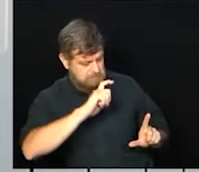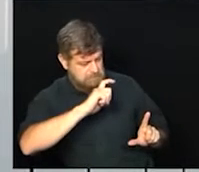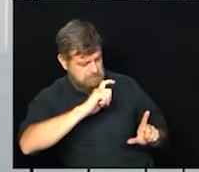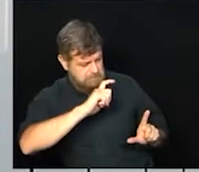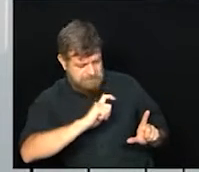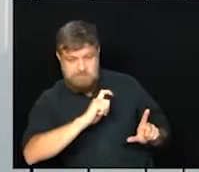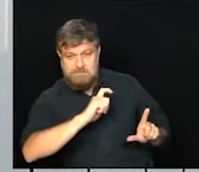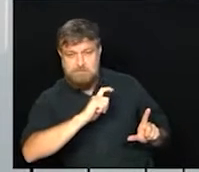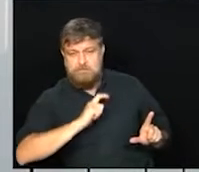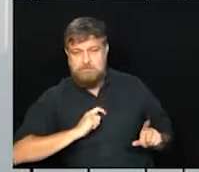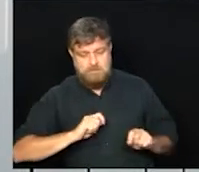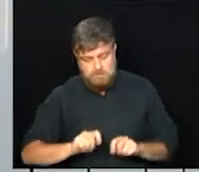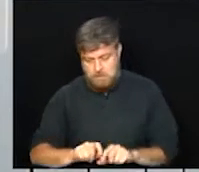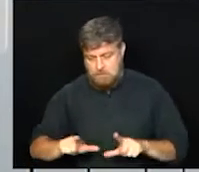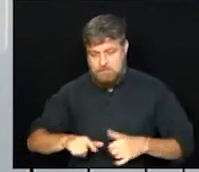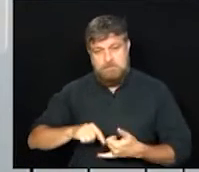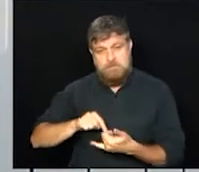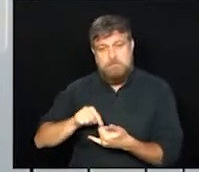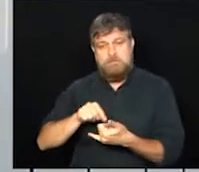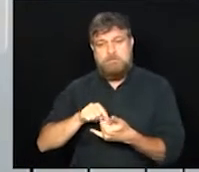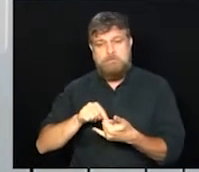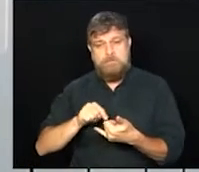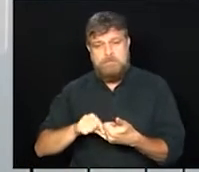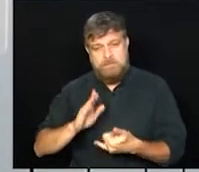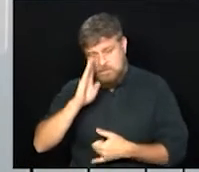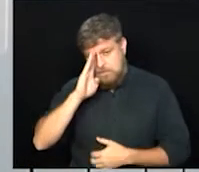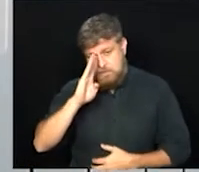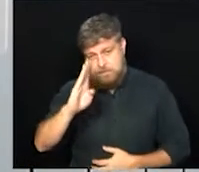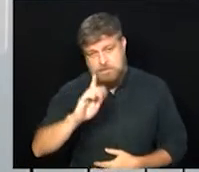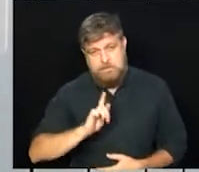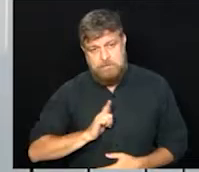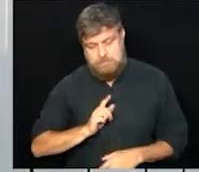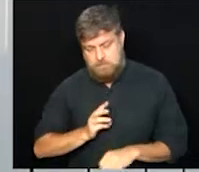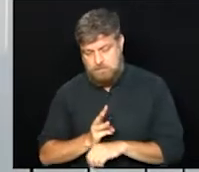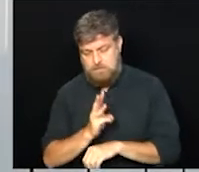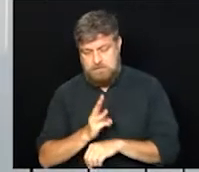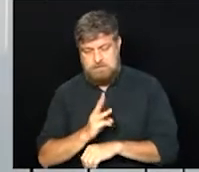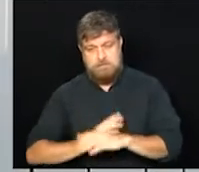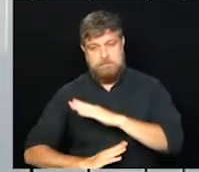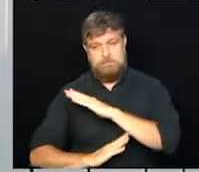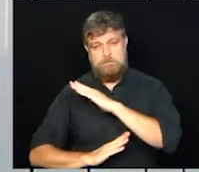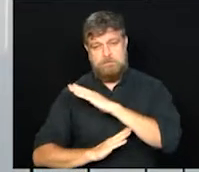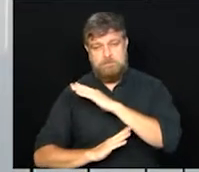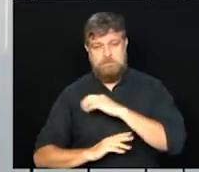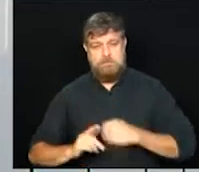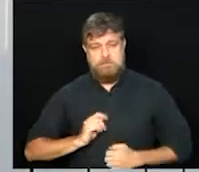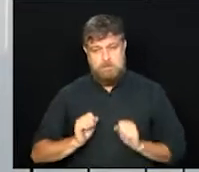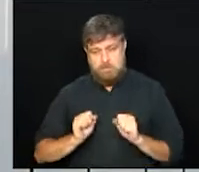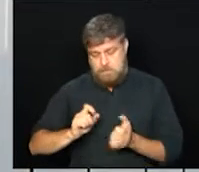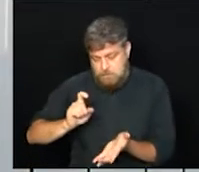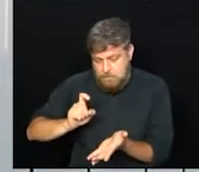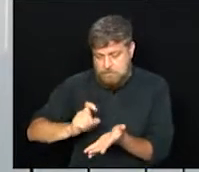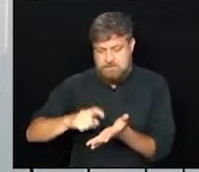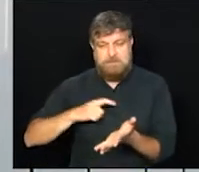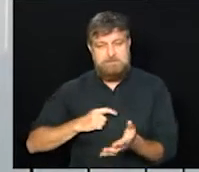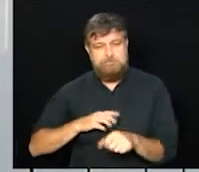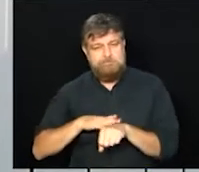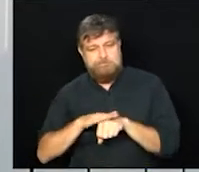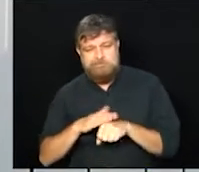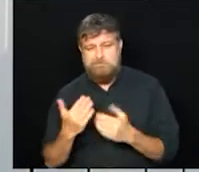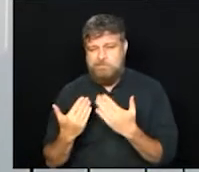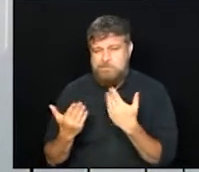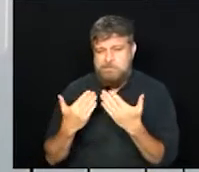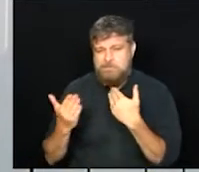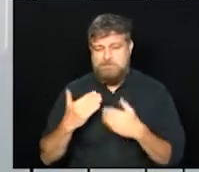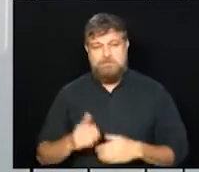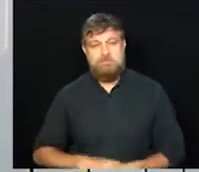QR Code. E aí aparece na tela do seu celular o WhatsApp da TV Câmara Campinas. Você aperta que a gente conversa ao